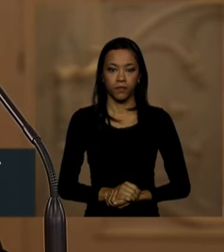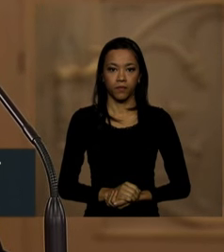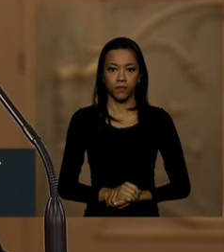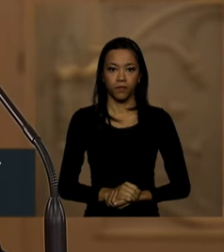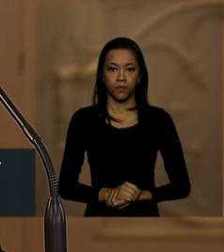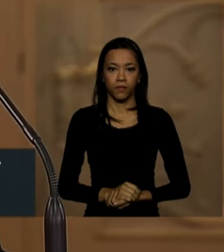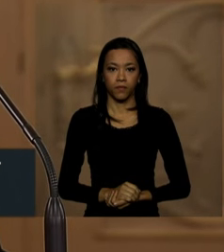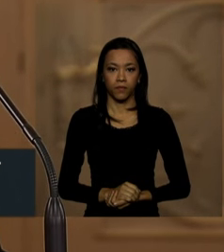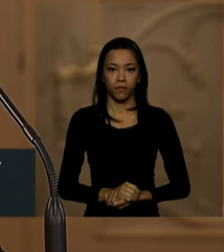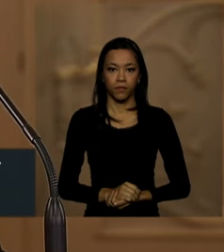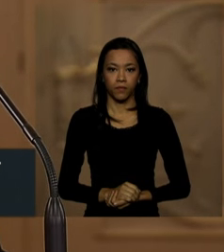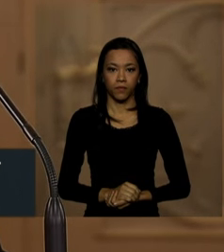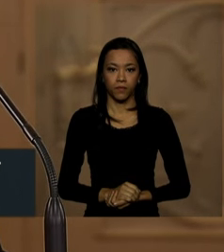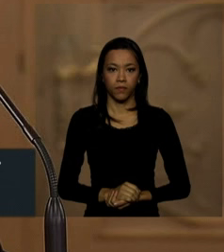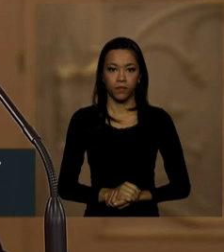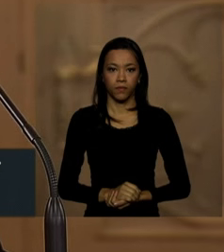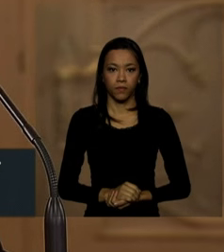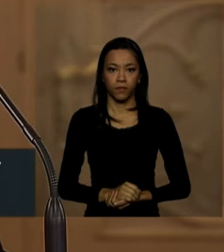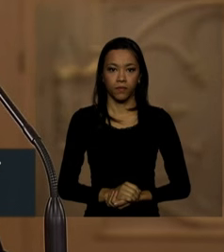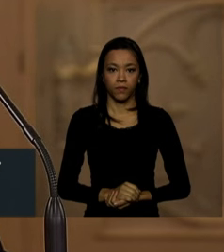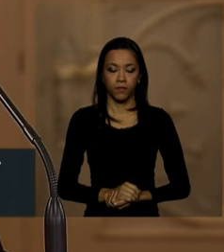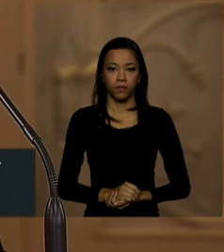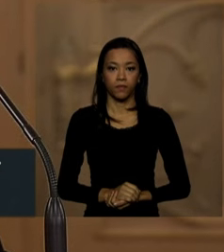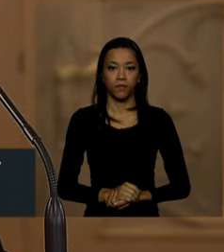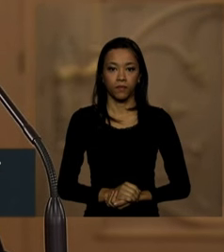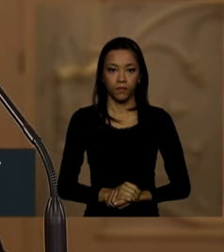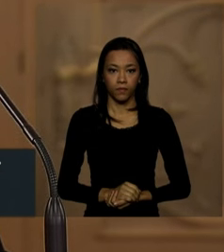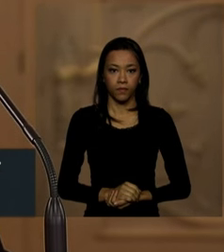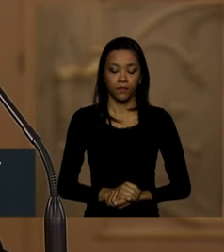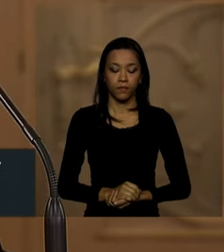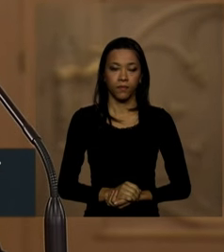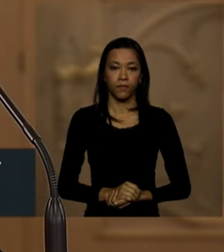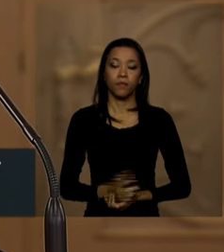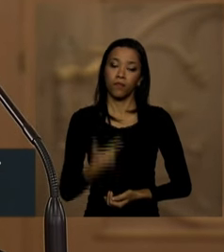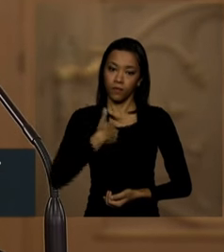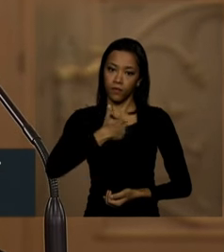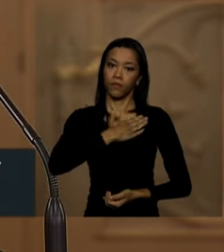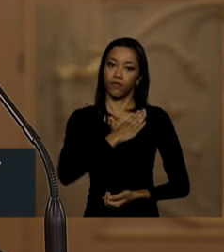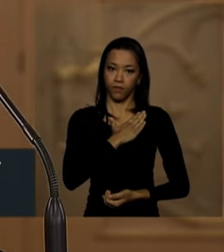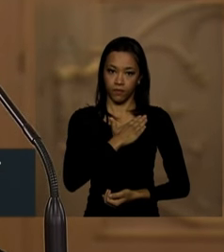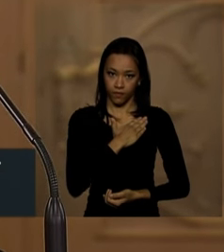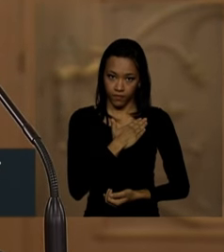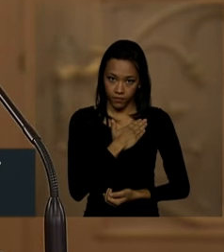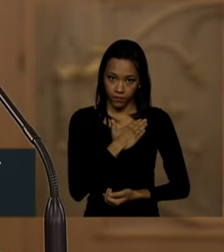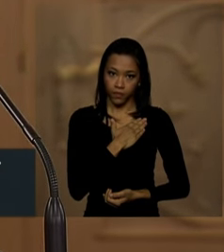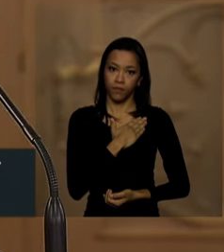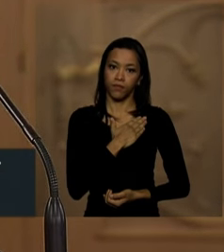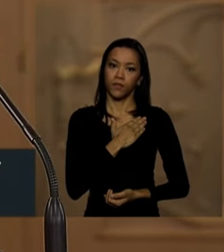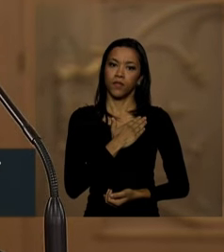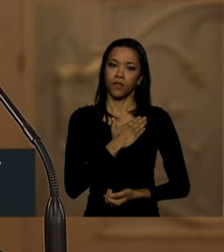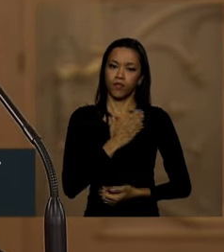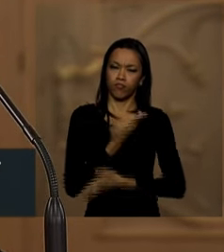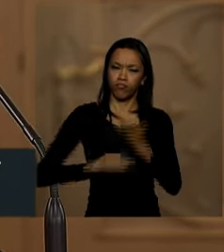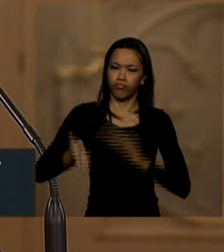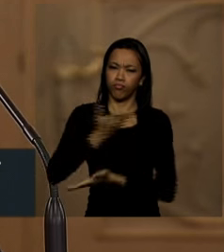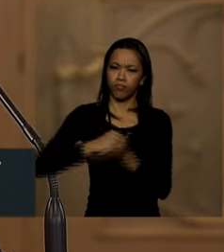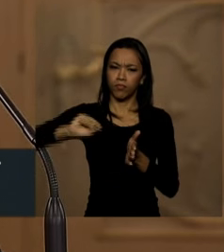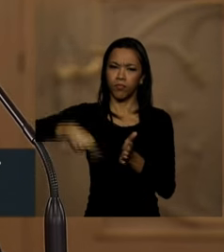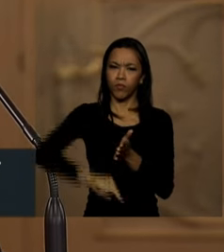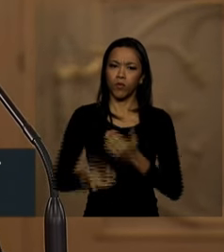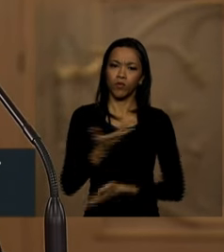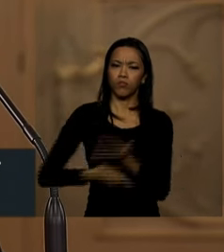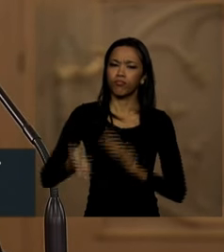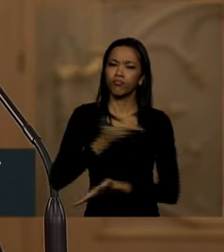of a knowledge society and to strengthen democracy. Gostaríamos de intensificar a cooperação bilateral